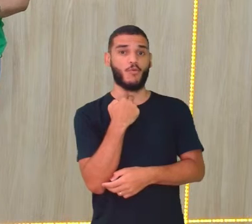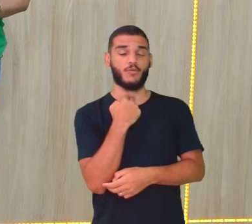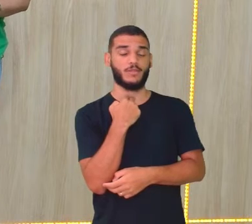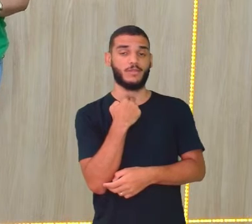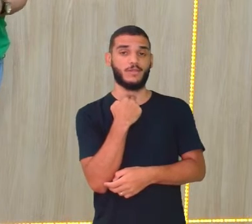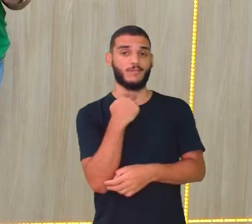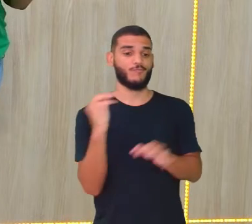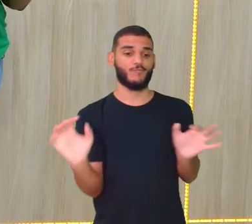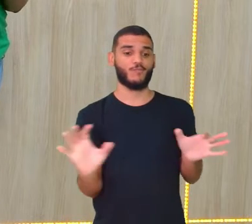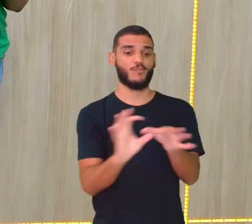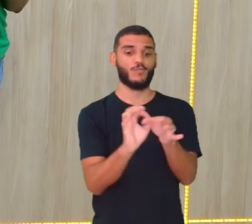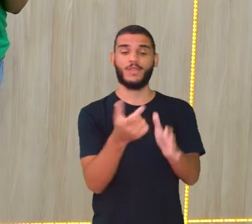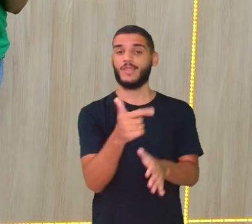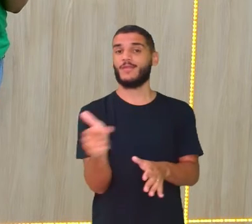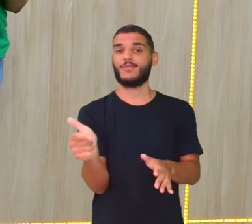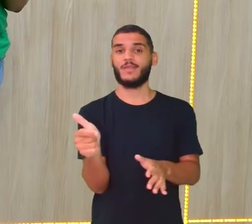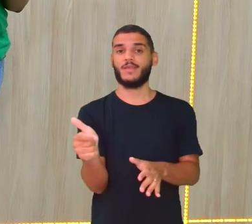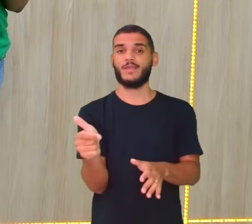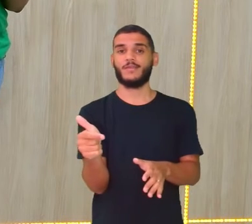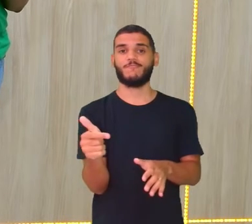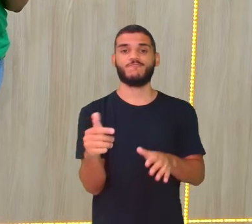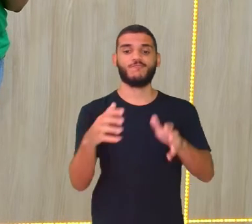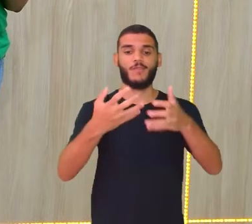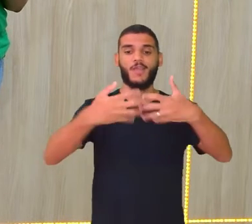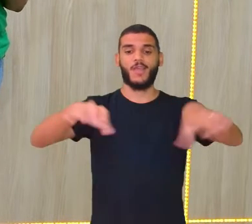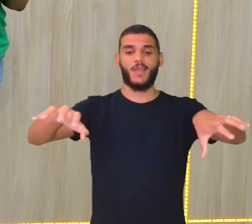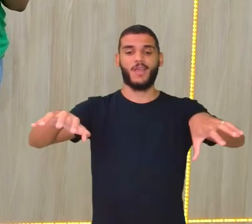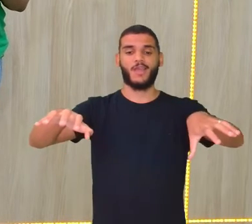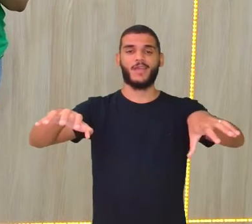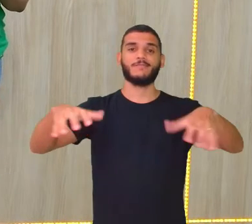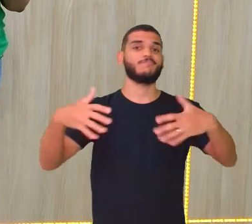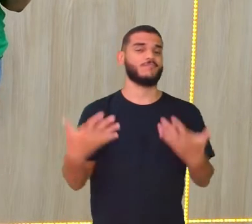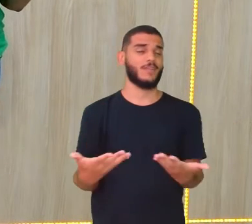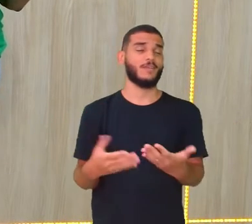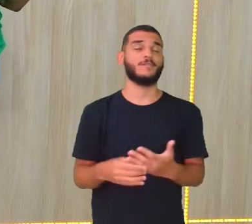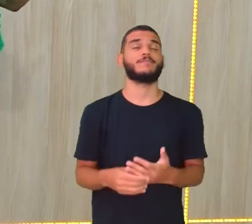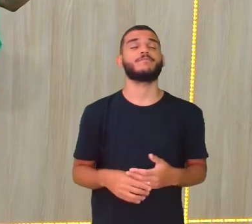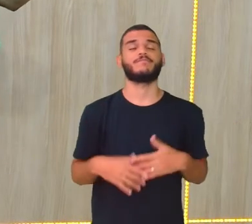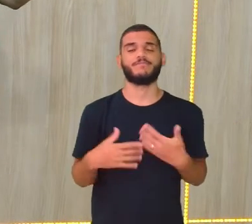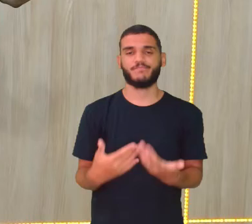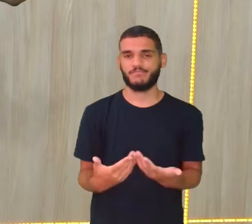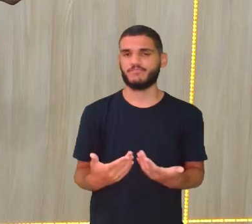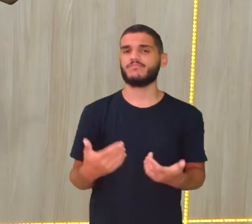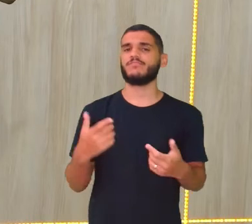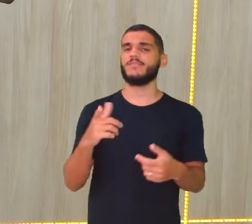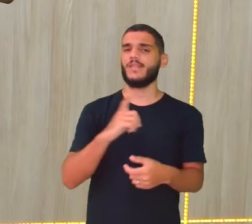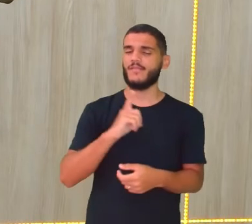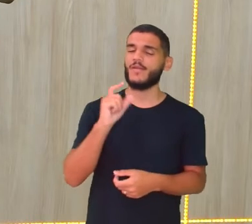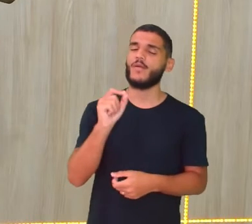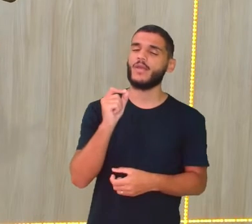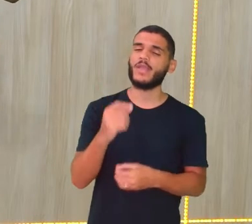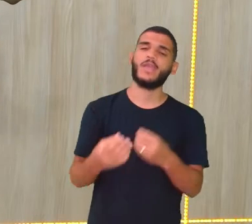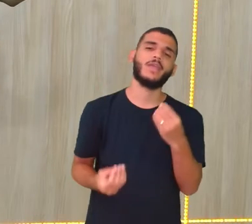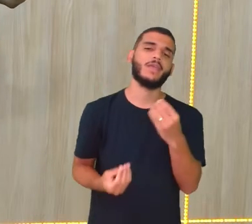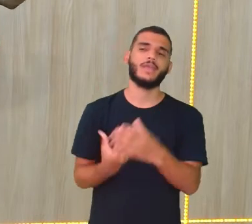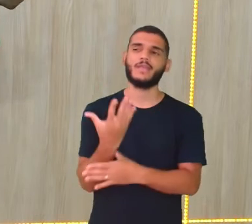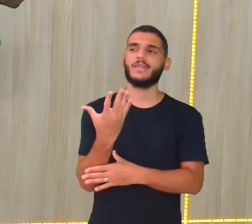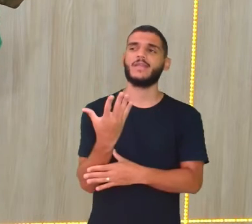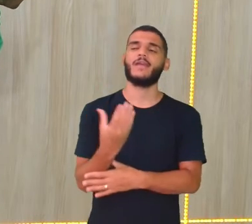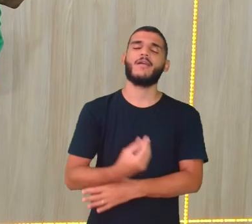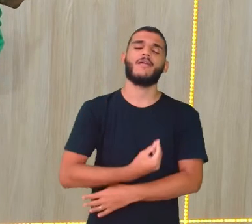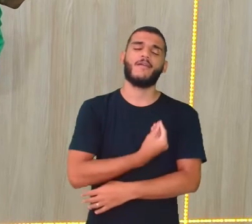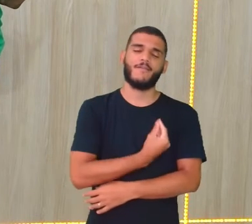essas pessoas que antes eram os seus senhores, né? Então, eles tiveram que construir, né, a